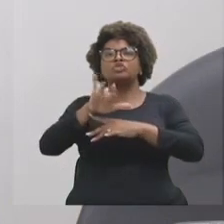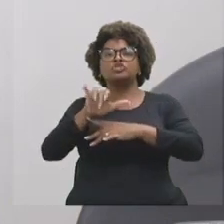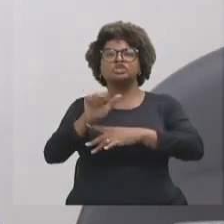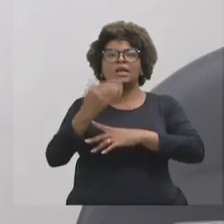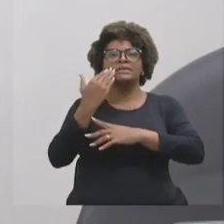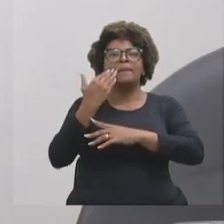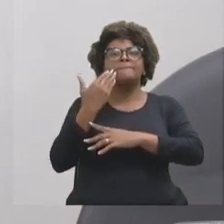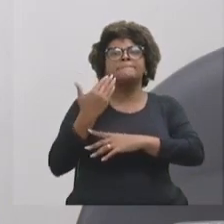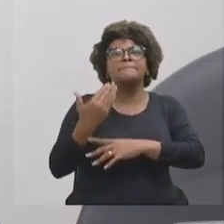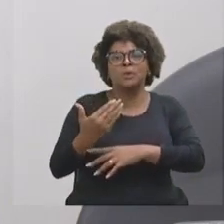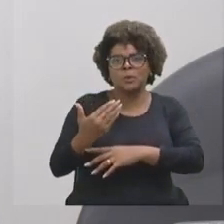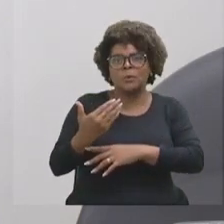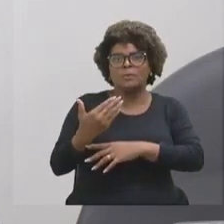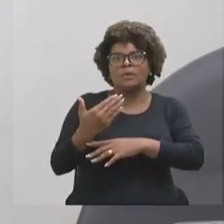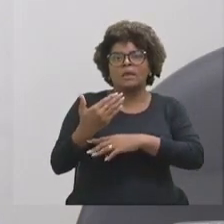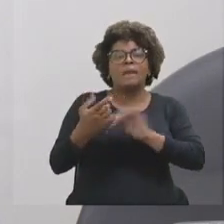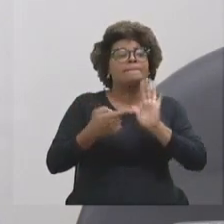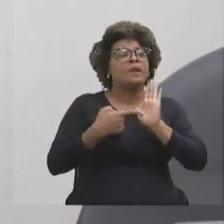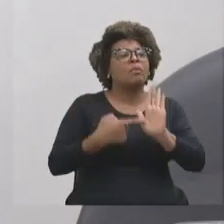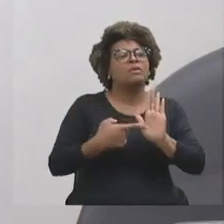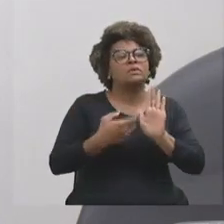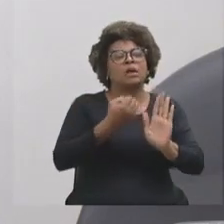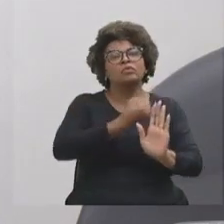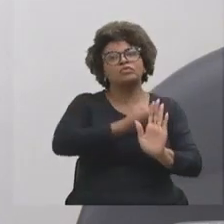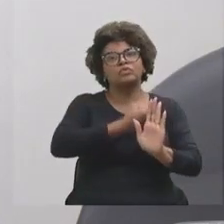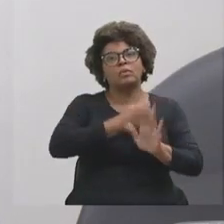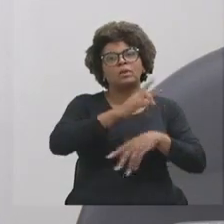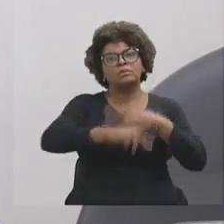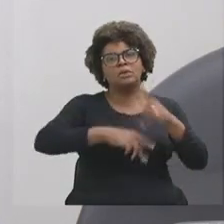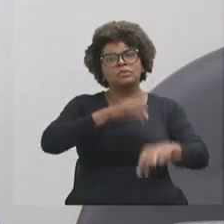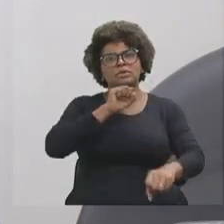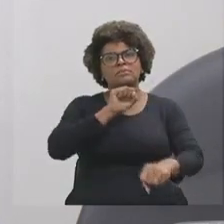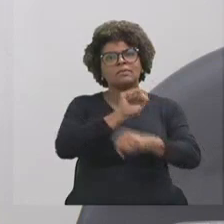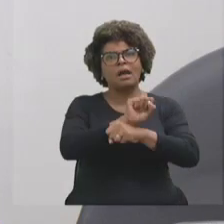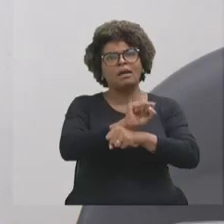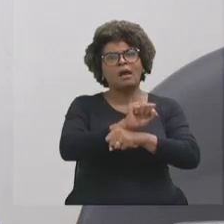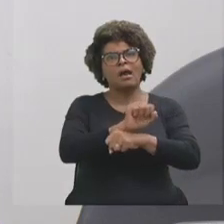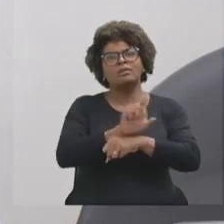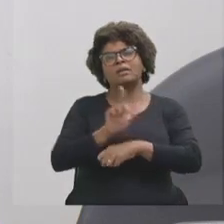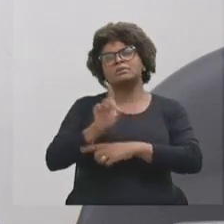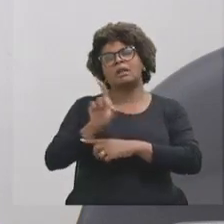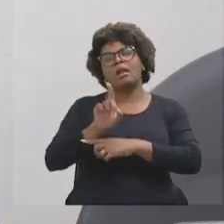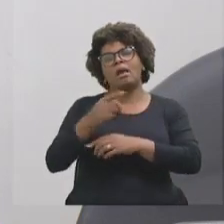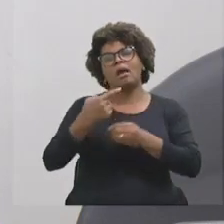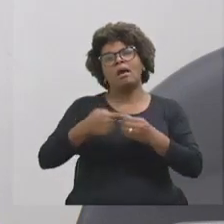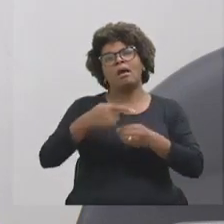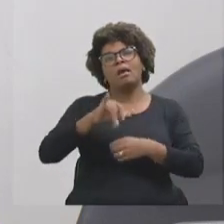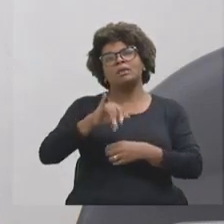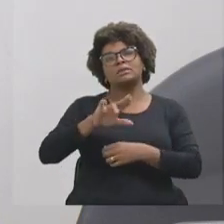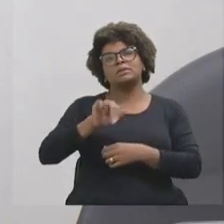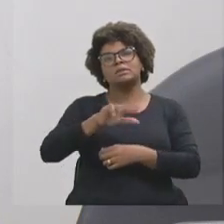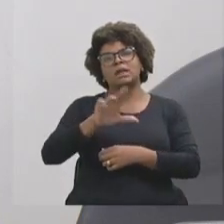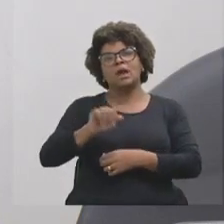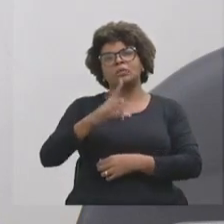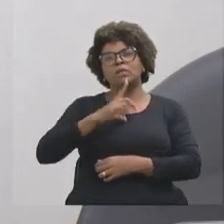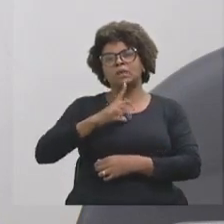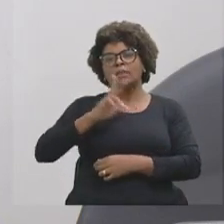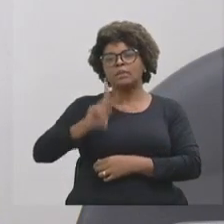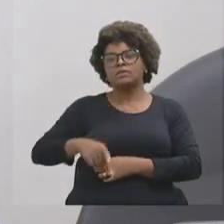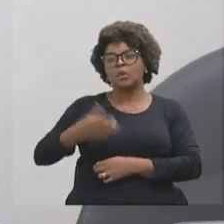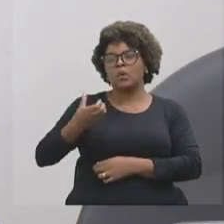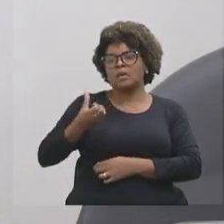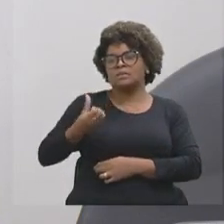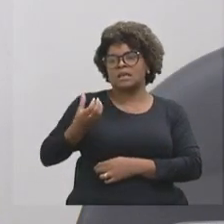e quantas pessoas são paradas exemplos de Divinópolis é desculpa digitar um na ter uma pessoa com 60 anos de idade com síndrome de down